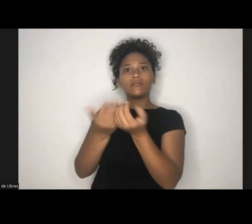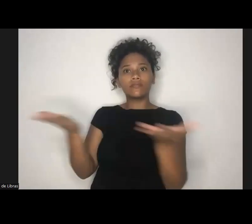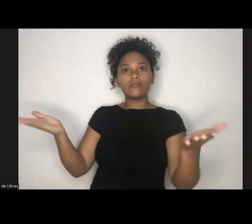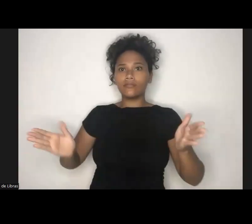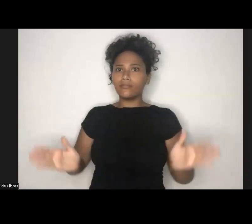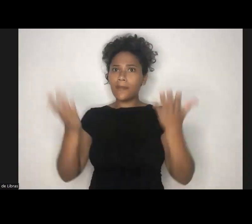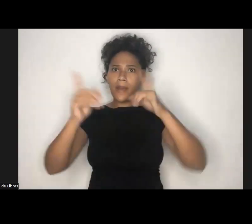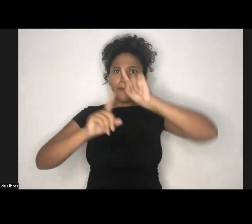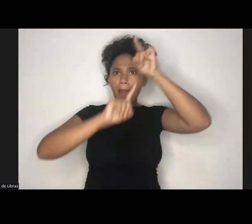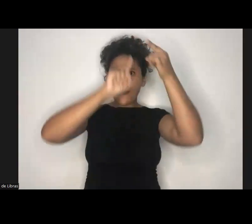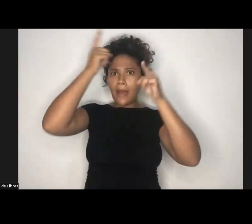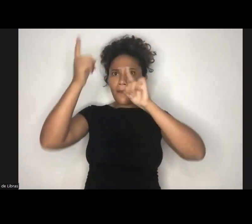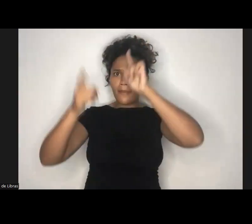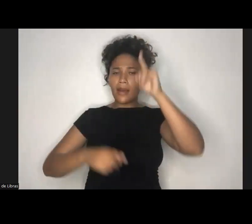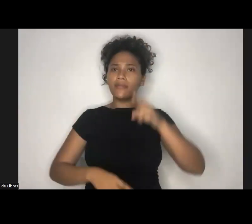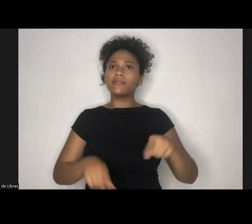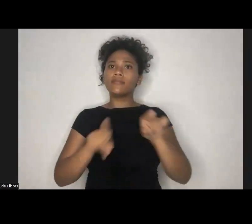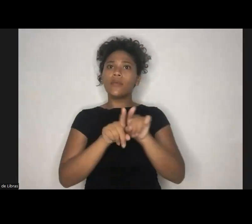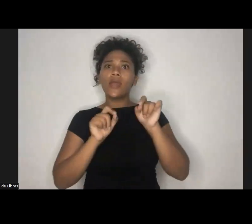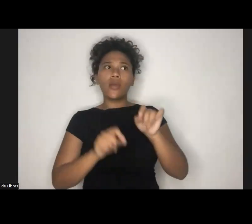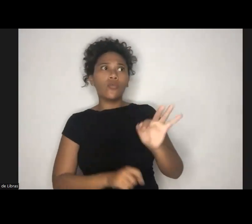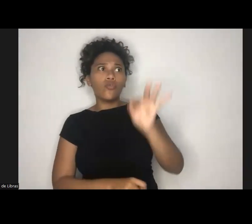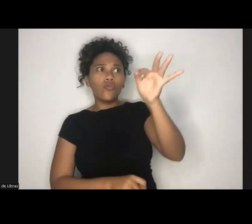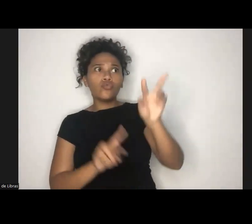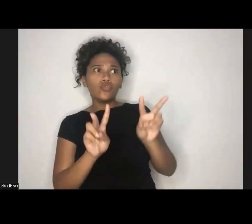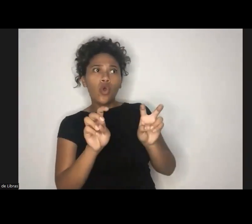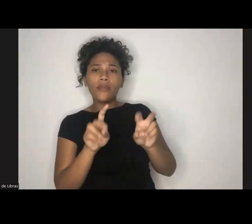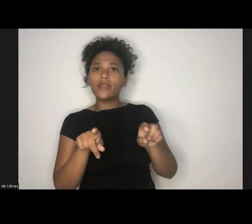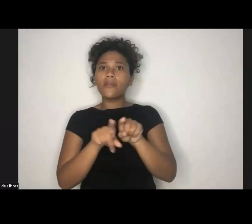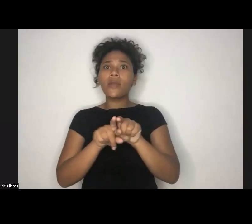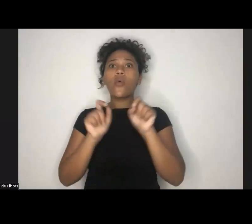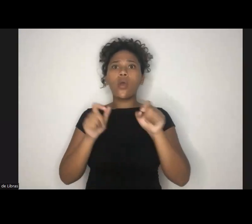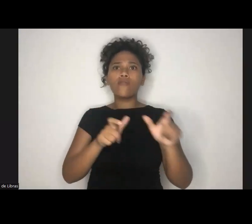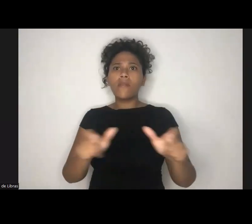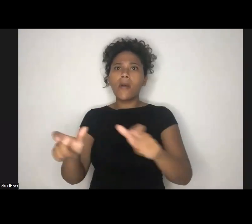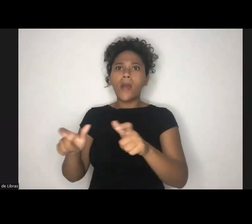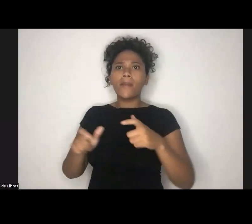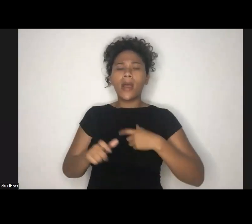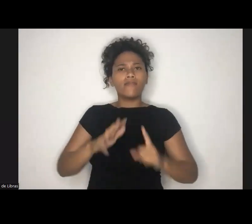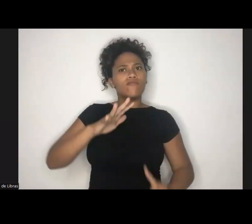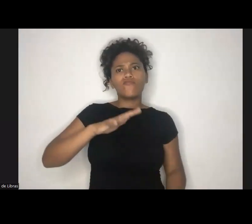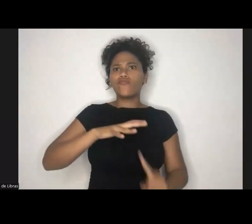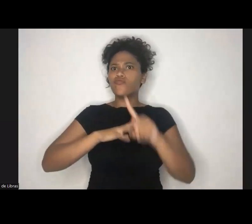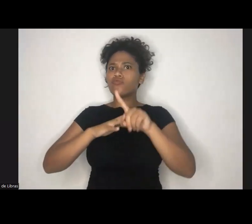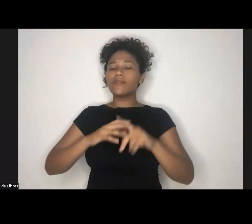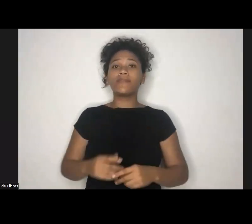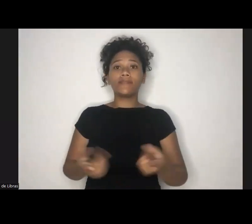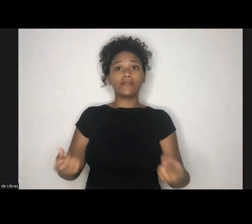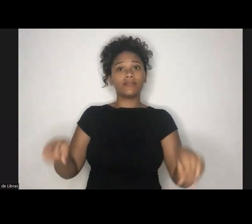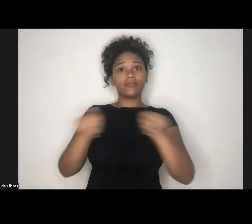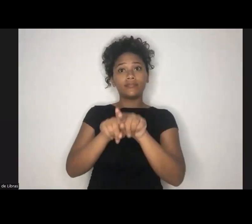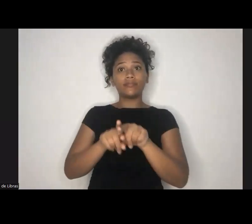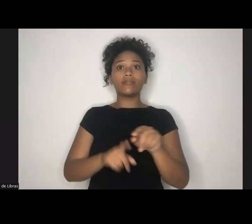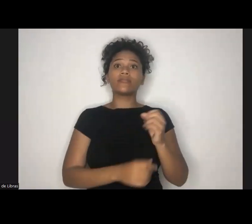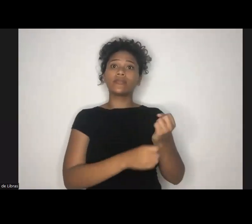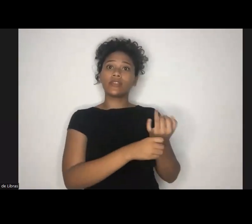estimular o fazer criativo que antever o futuro e ultrapassa os espaços artística é uma parceria apresentada pelo